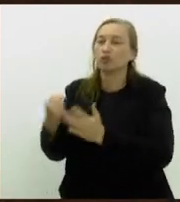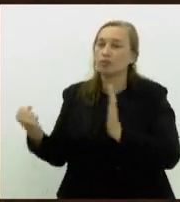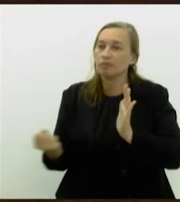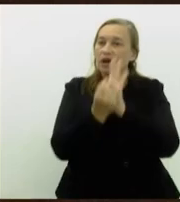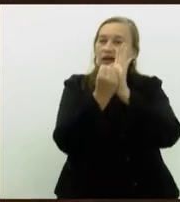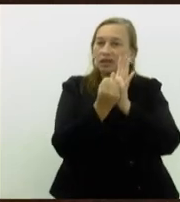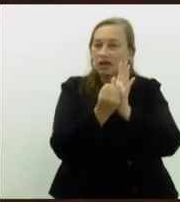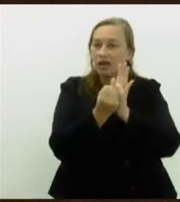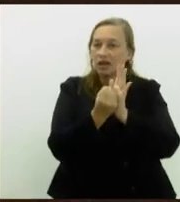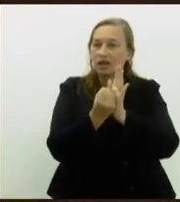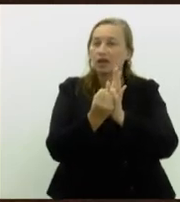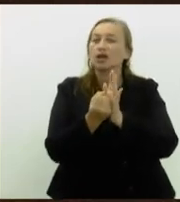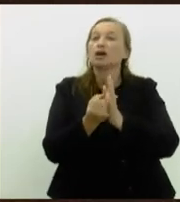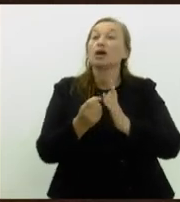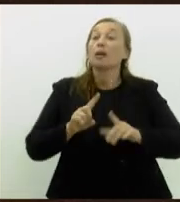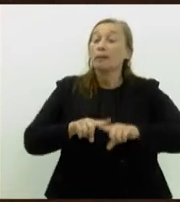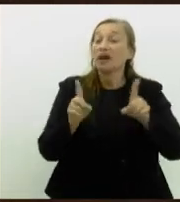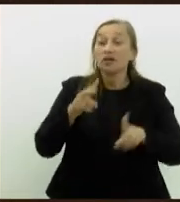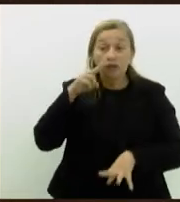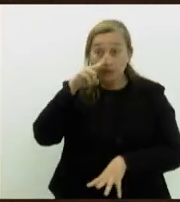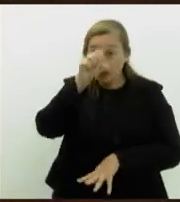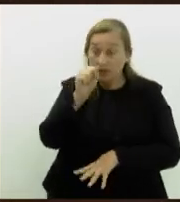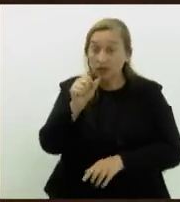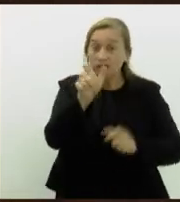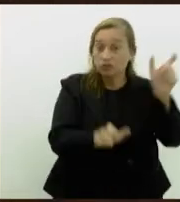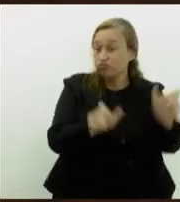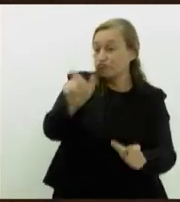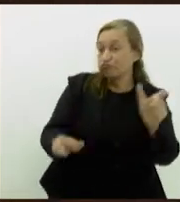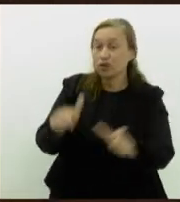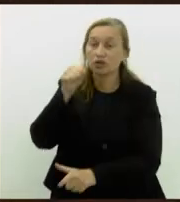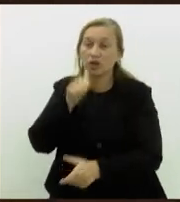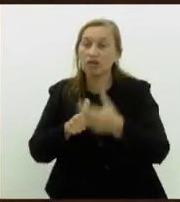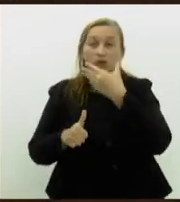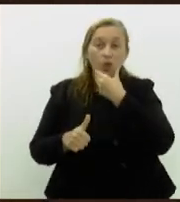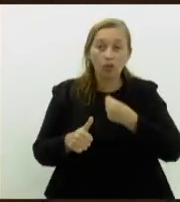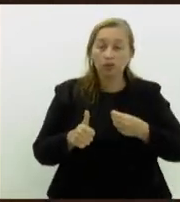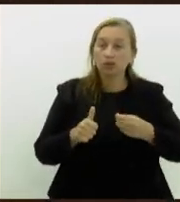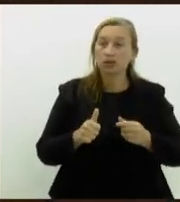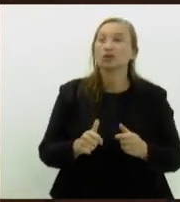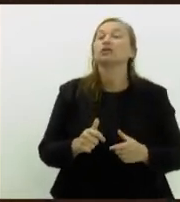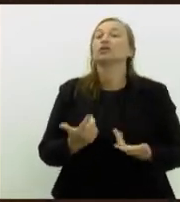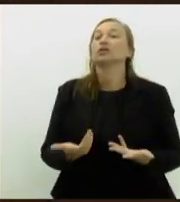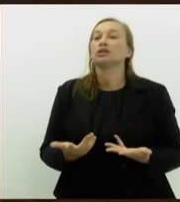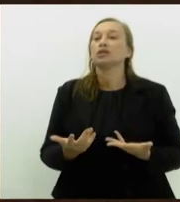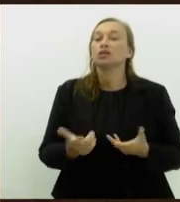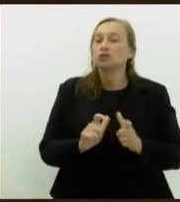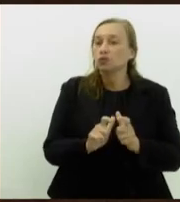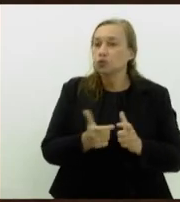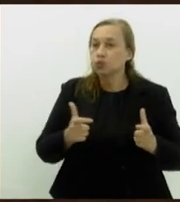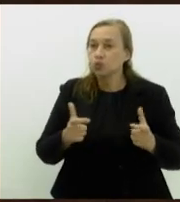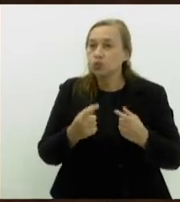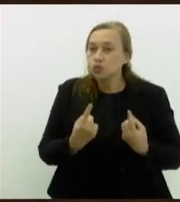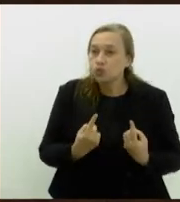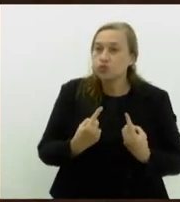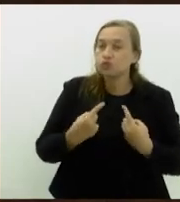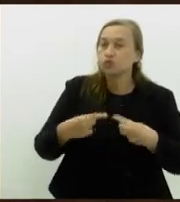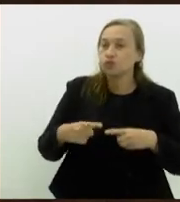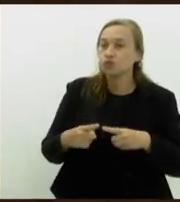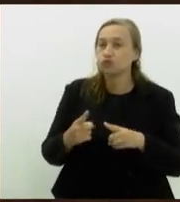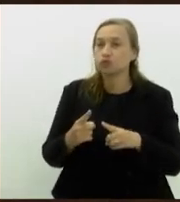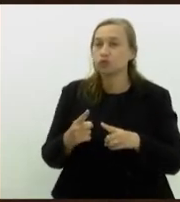Mas fortalecer as trabalhadoras e os trabalhadores, aumentar os vencimentos básicos, enfrentar a